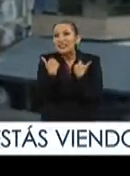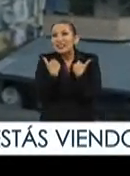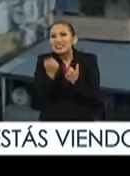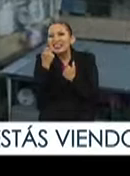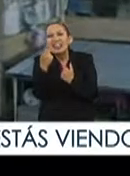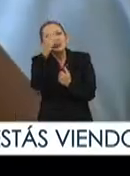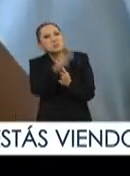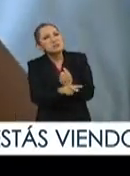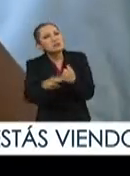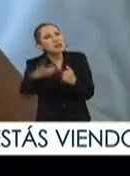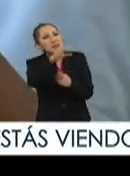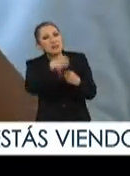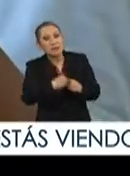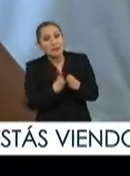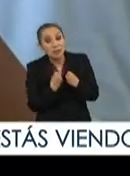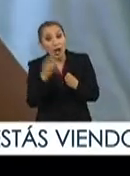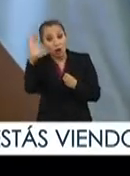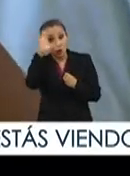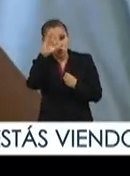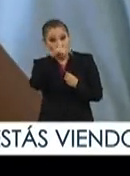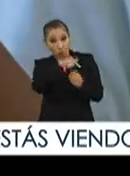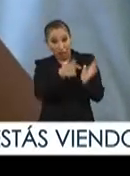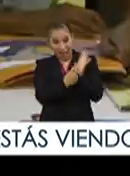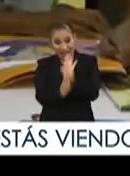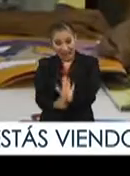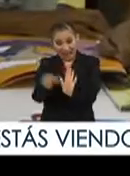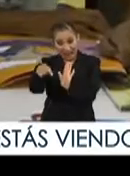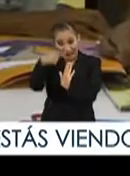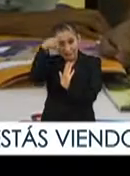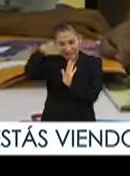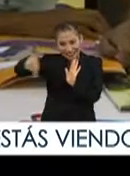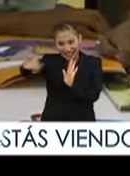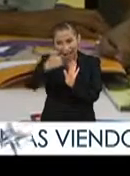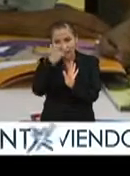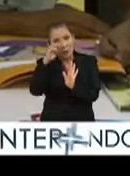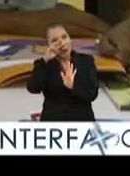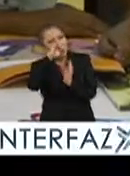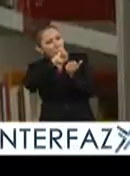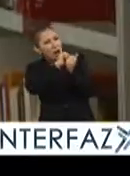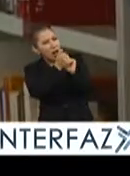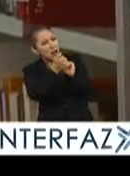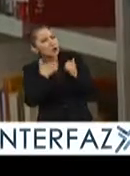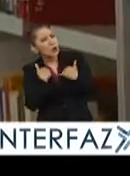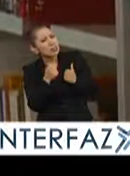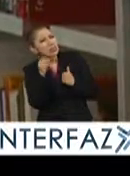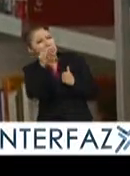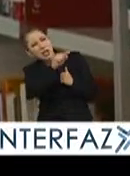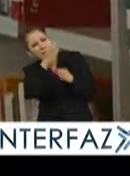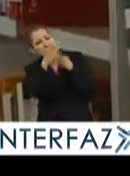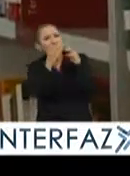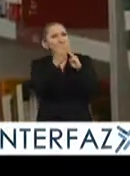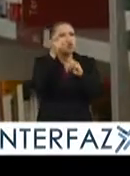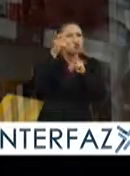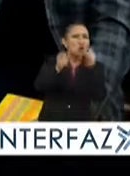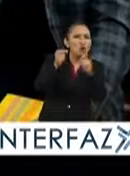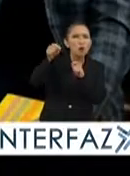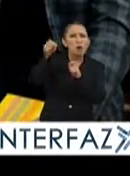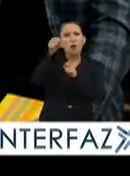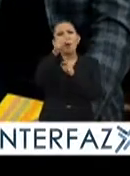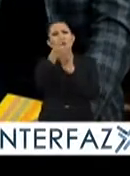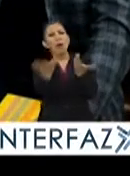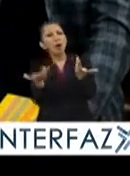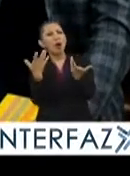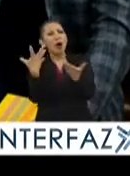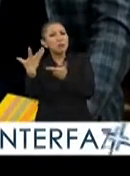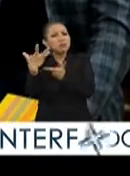da realidade, né? E a cultura como uma maneira de facilitar os alunos a traduzir o seu entendimento sobre o mundo, sobre